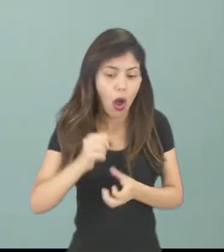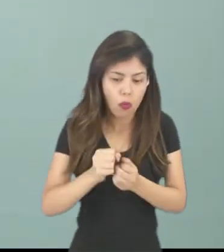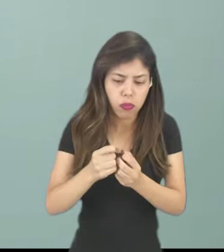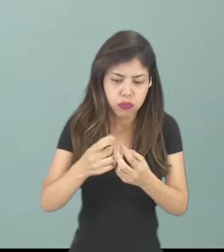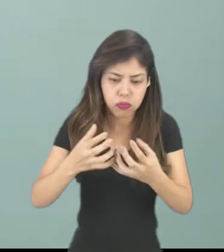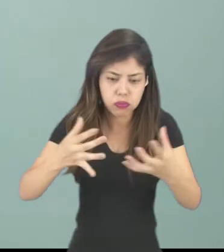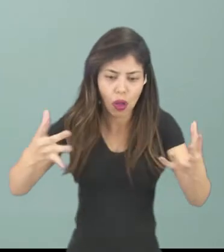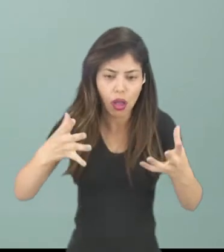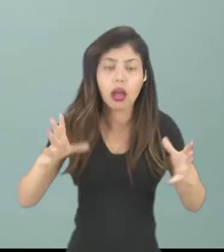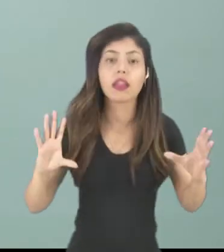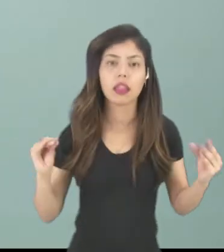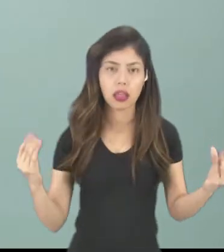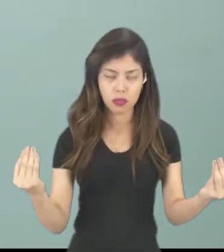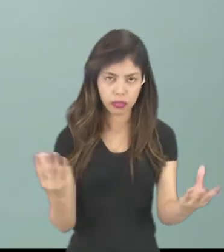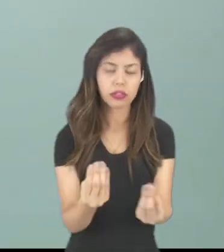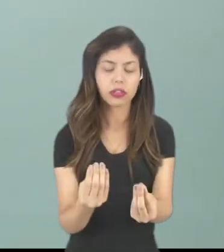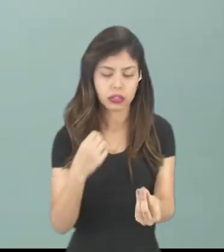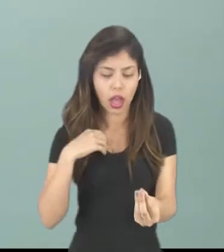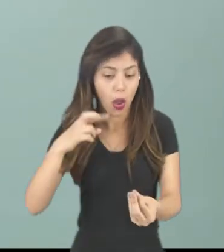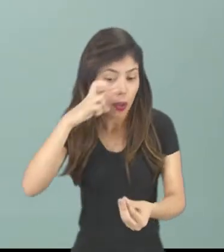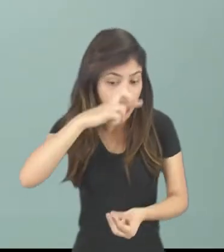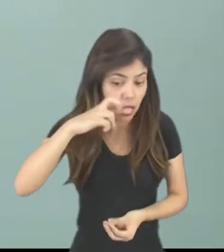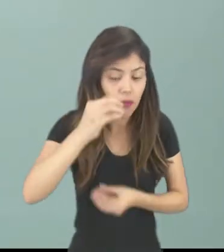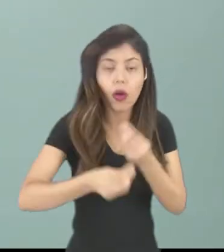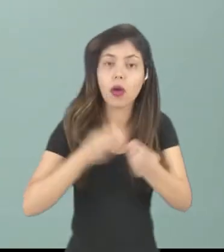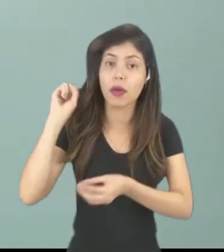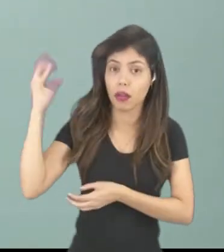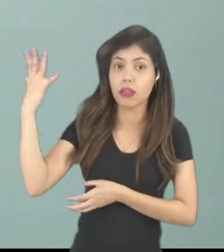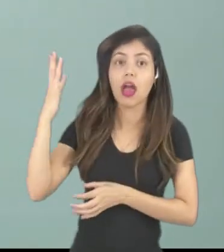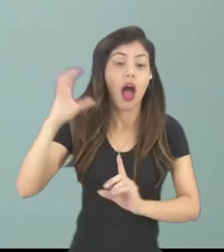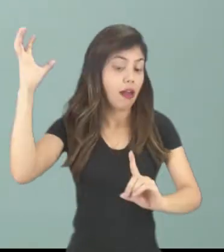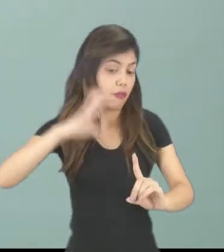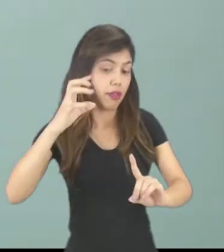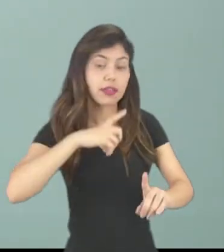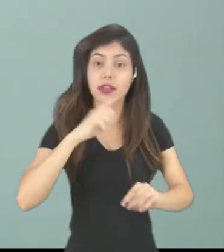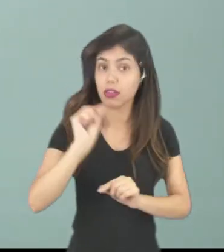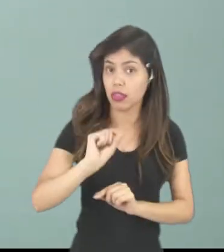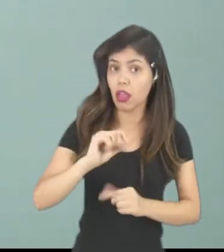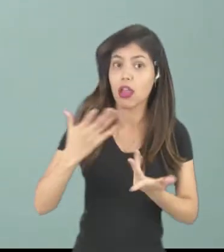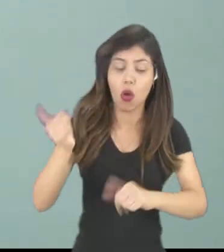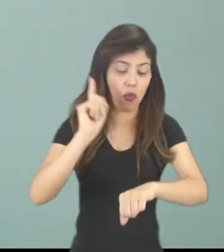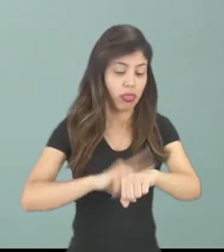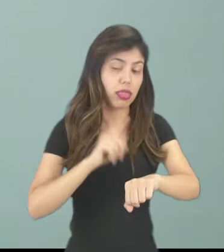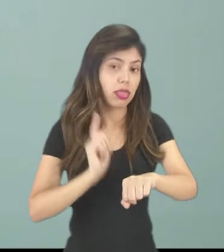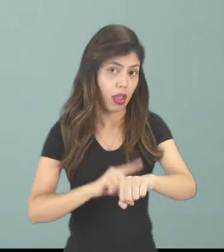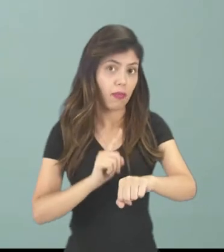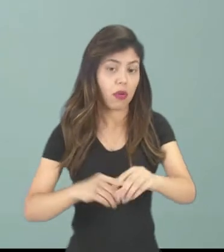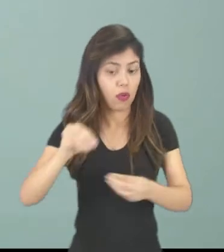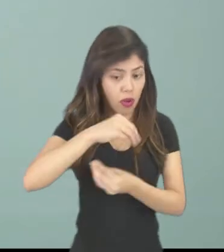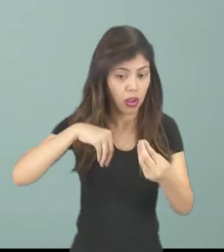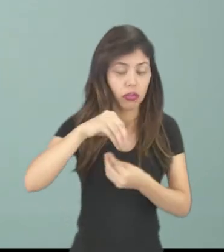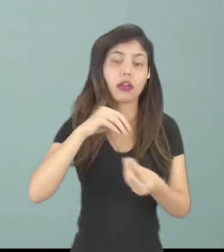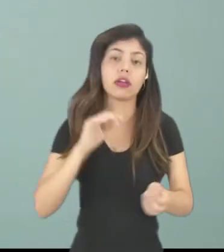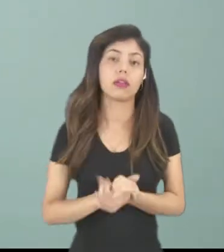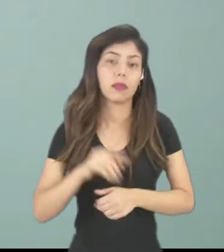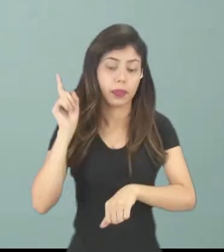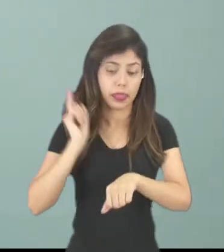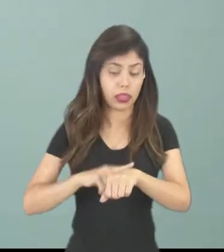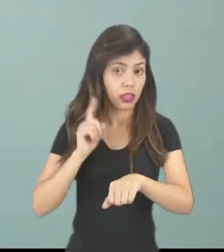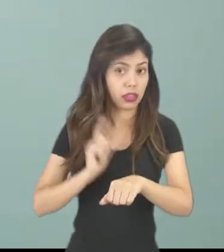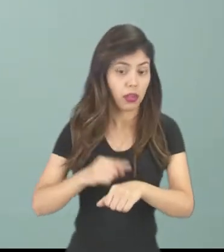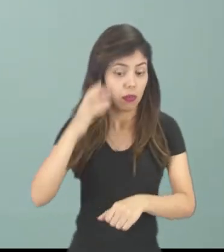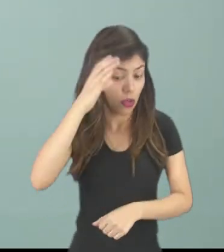desses reagentes, observar como que ela acontece e qual é a influência. Tempo com reagentes, tempo com